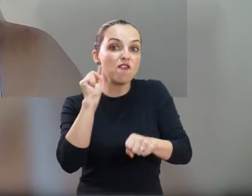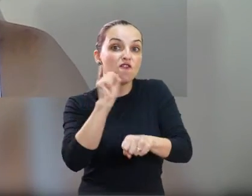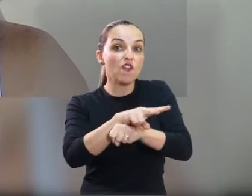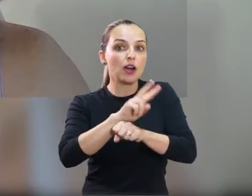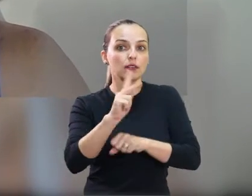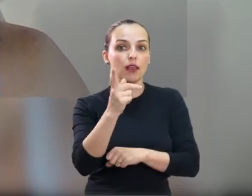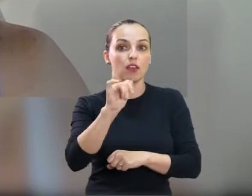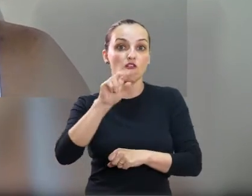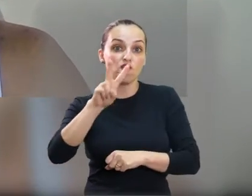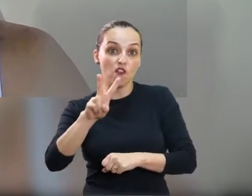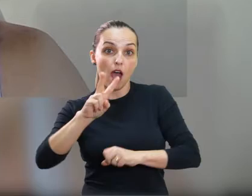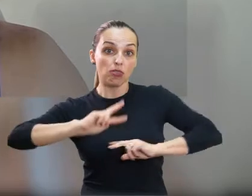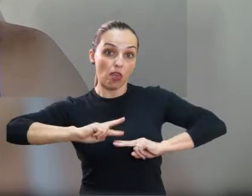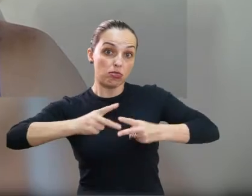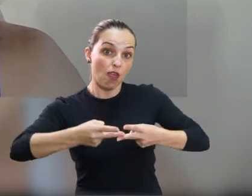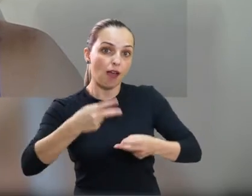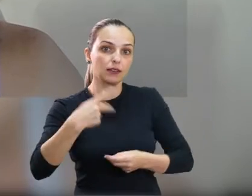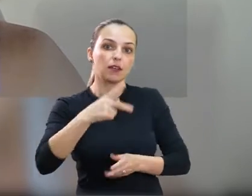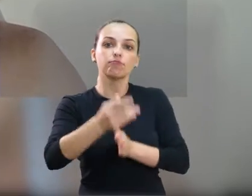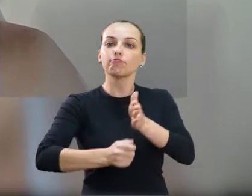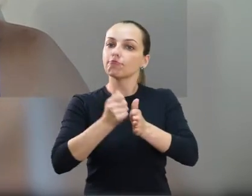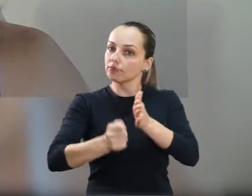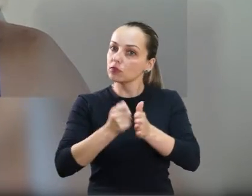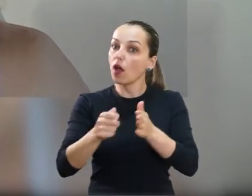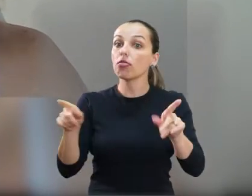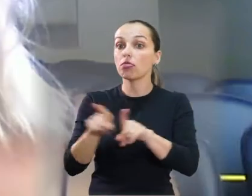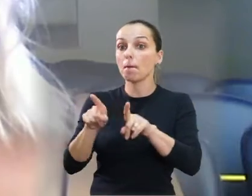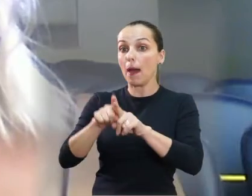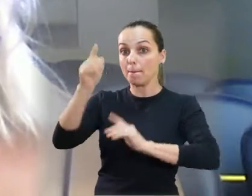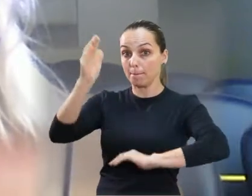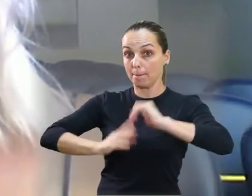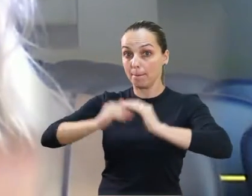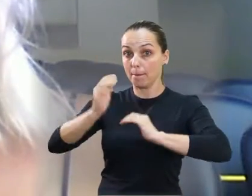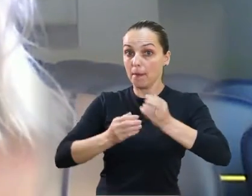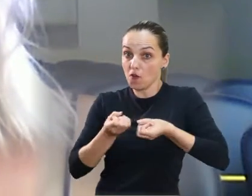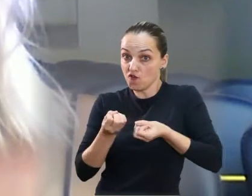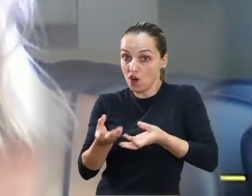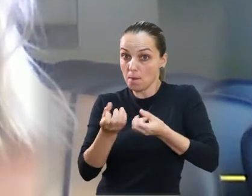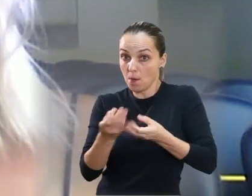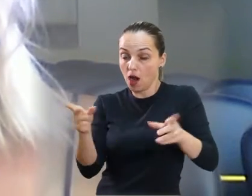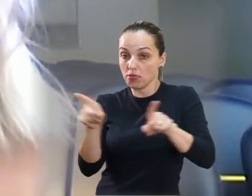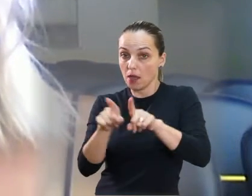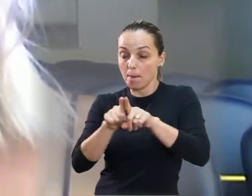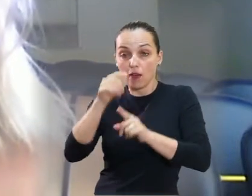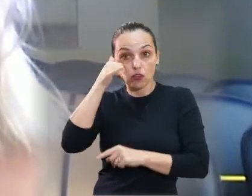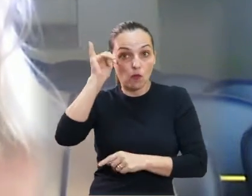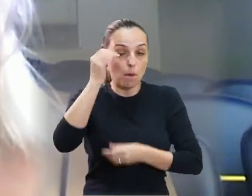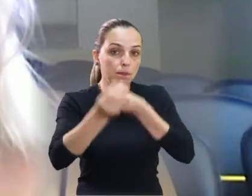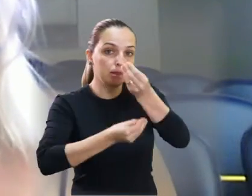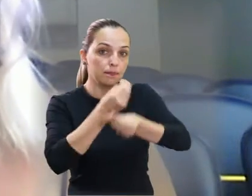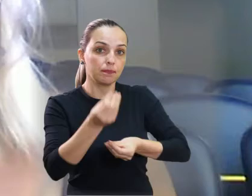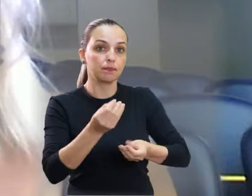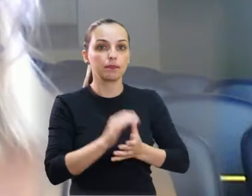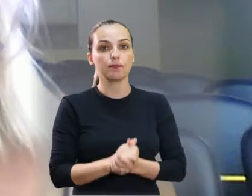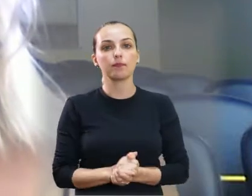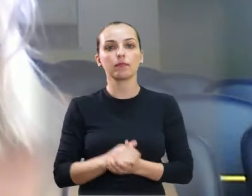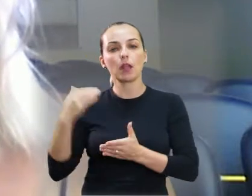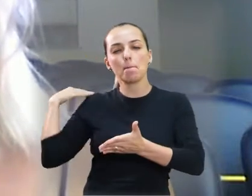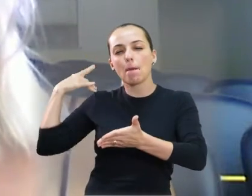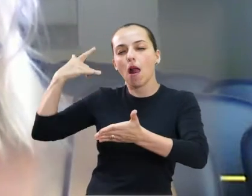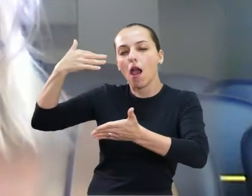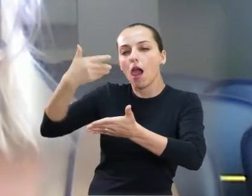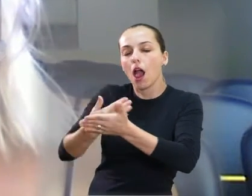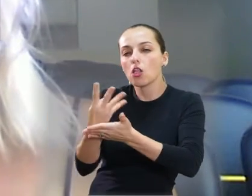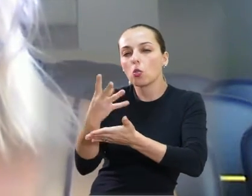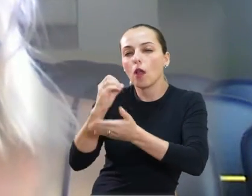município de Araraquara e ações de promoção e prevenção. Há quase 40 anos, o Brasil conhecia a AIDS, doença